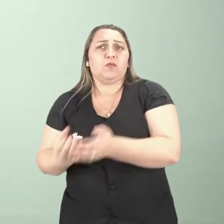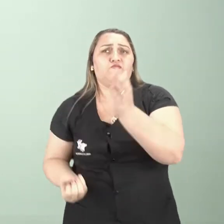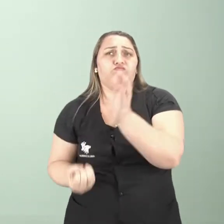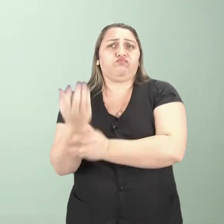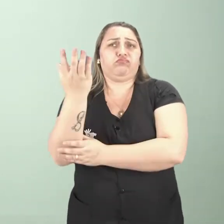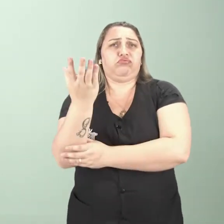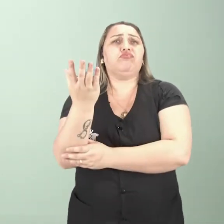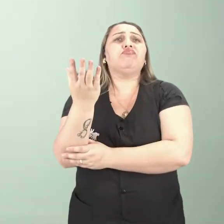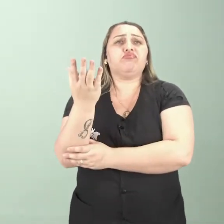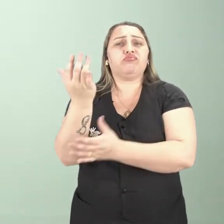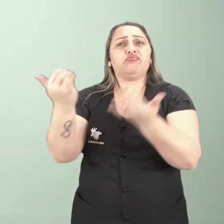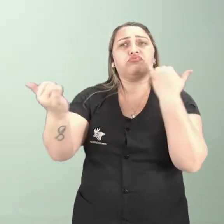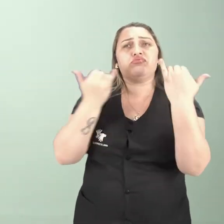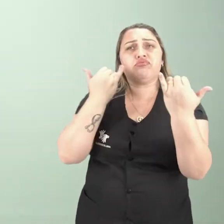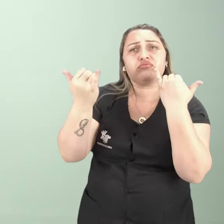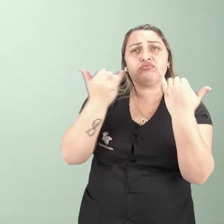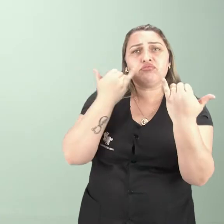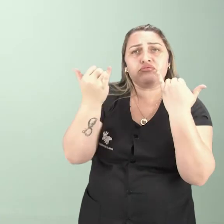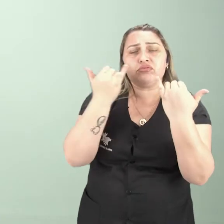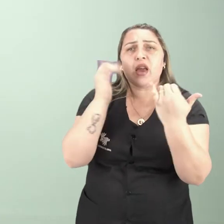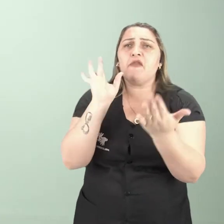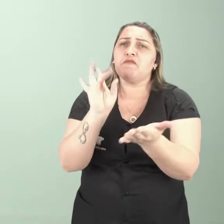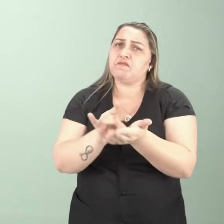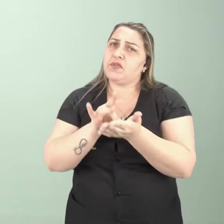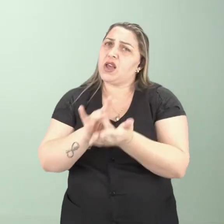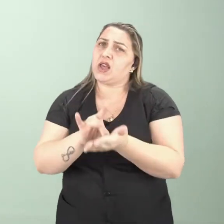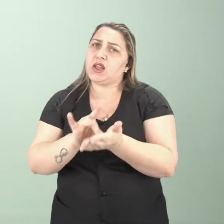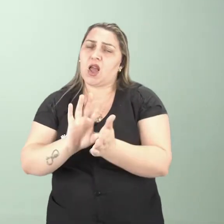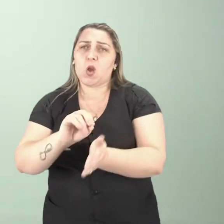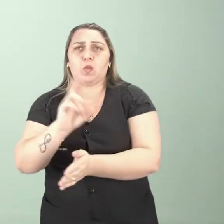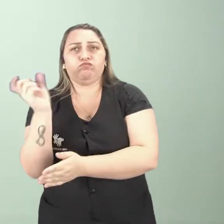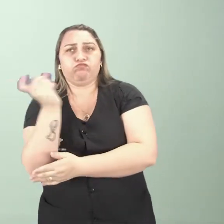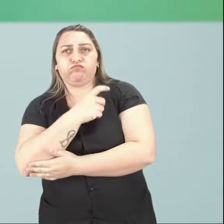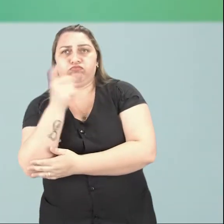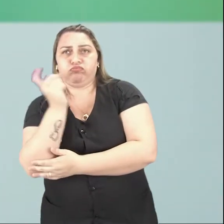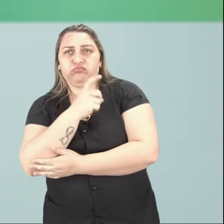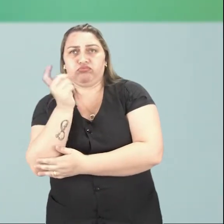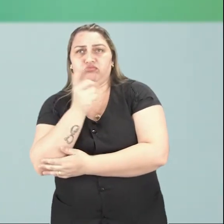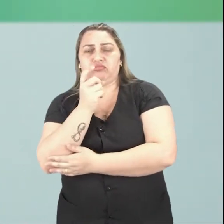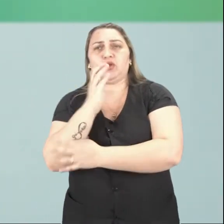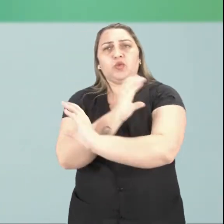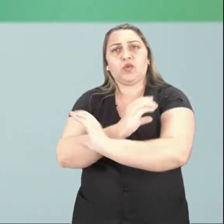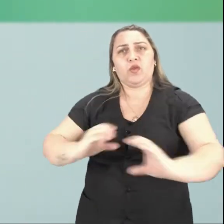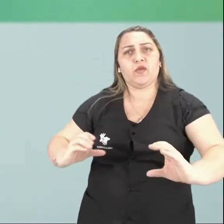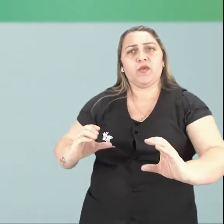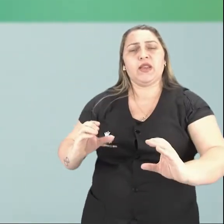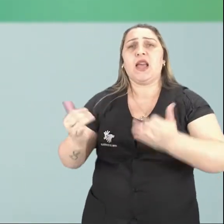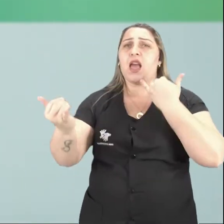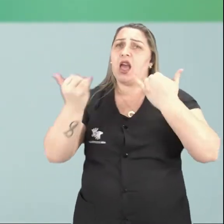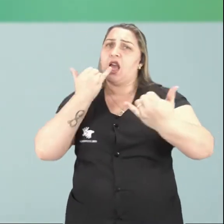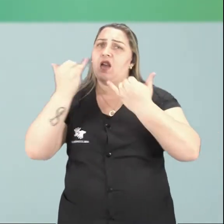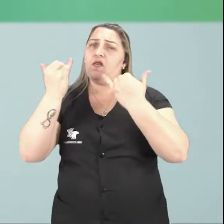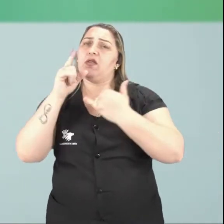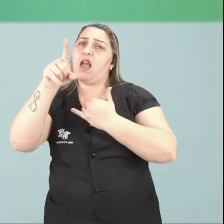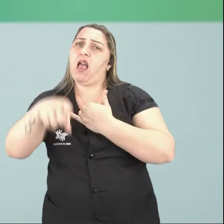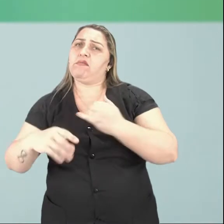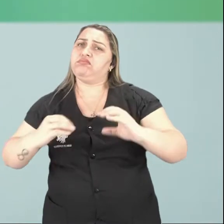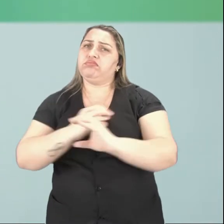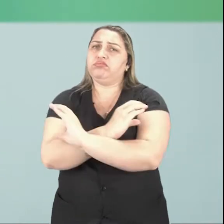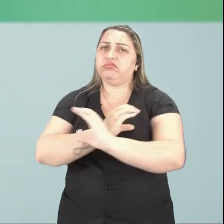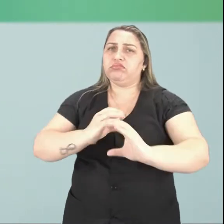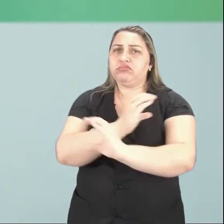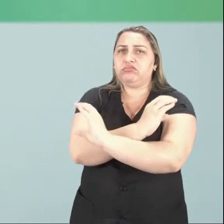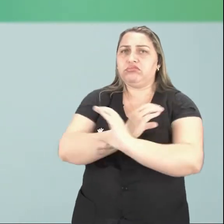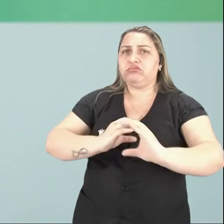aquele meio que fez a primeira divulgação é realmente um meio confiável, se a fonte de informação é realmente